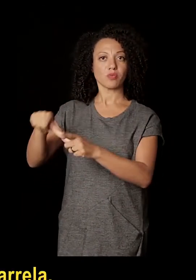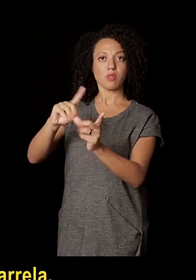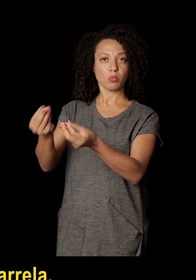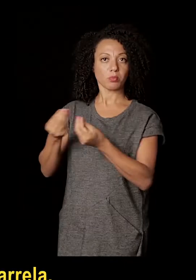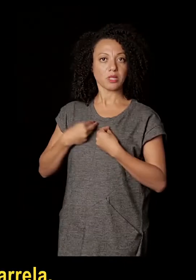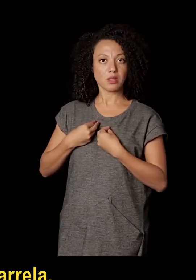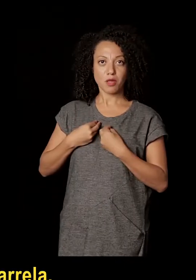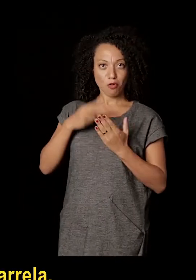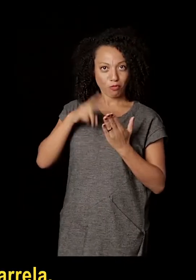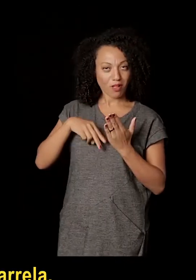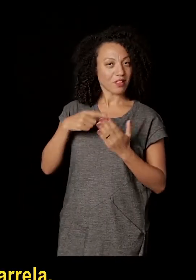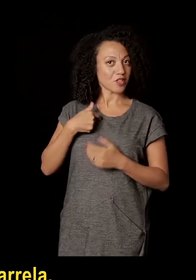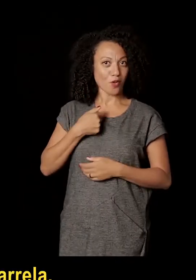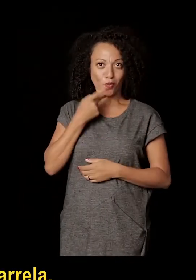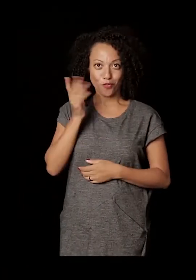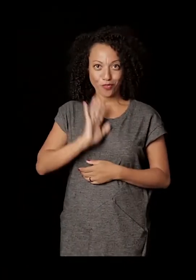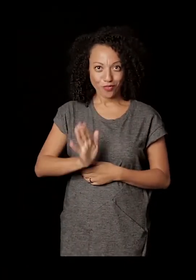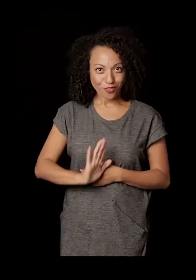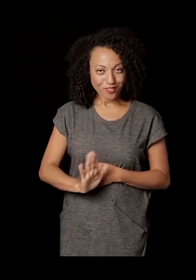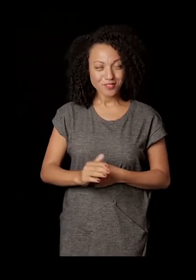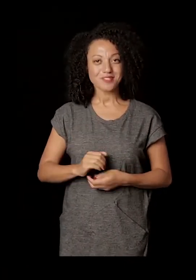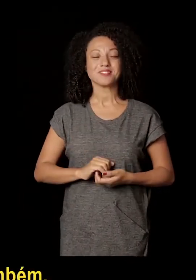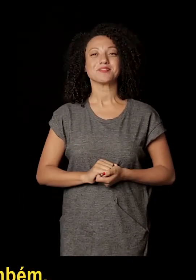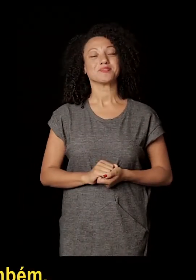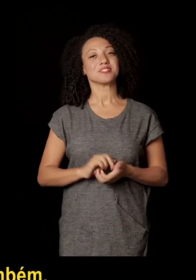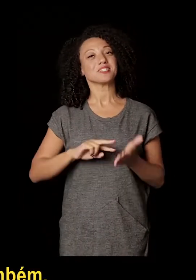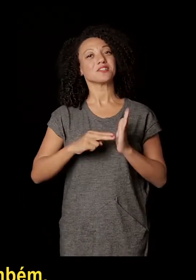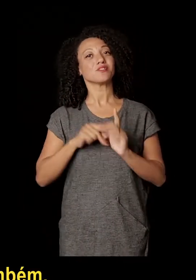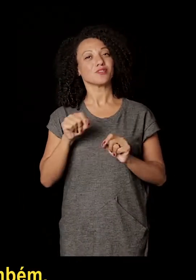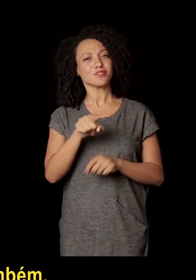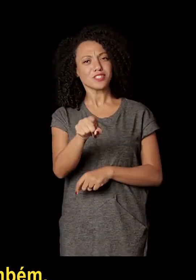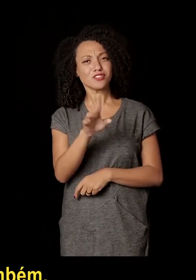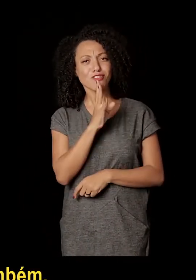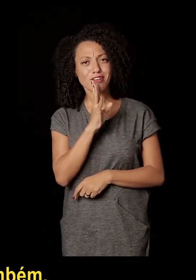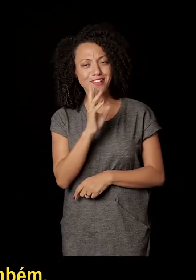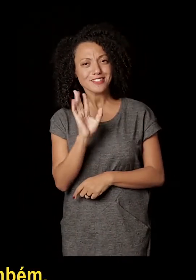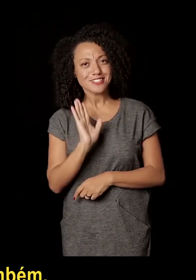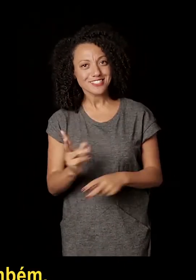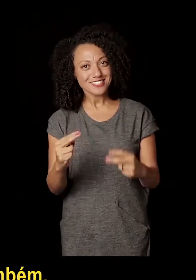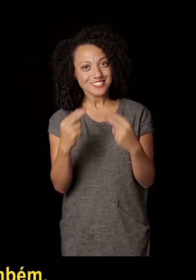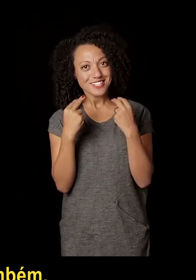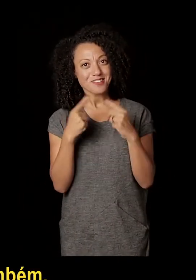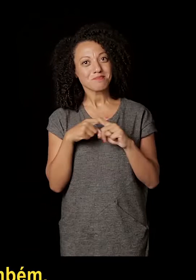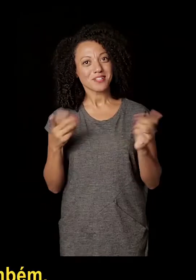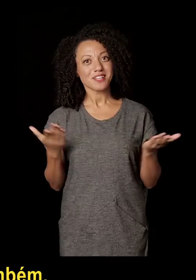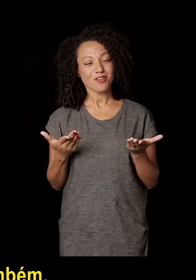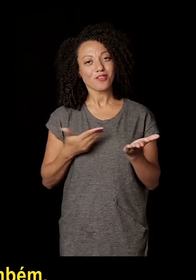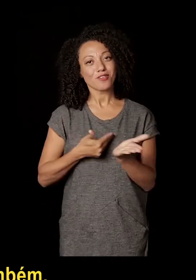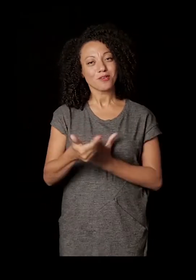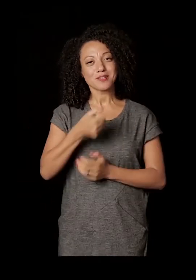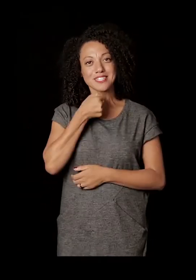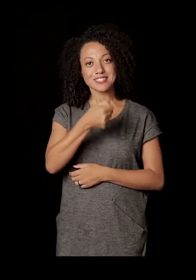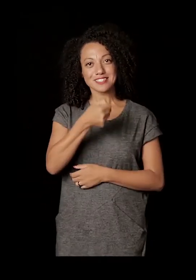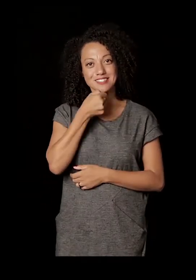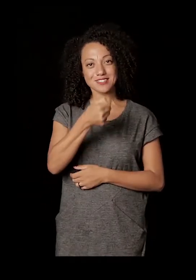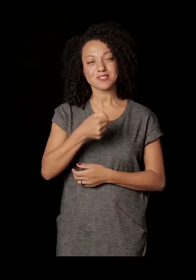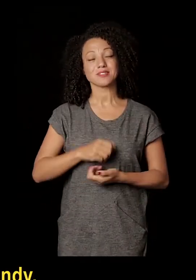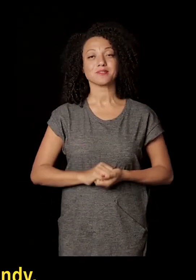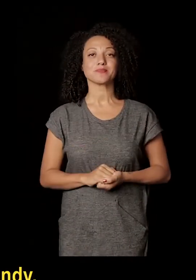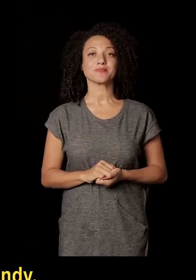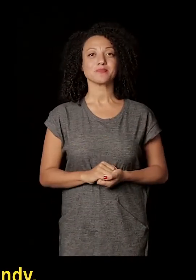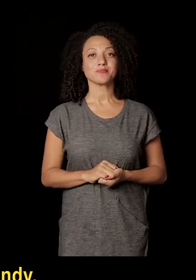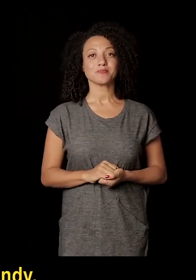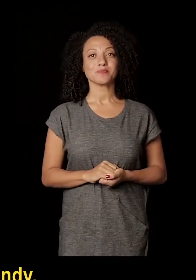e eu não vou cair nessa esparrela. Vocês já conhecem, nós também, e eu vou dar início à nossa entrevista. Eu